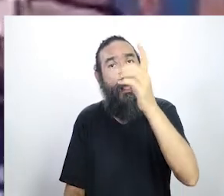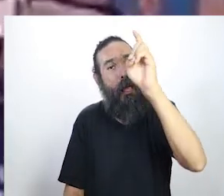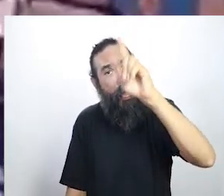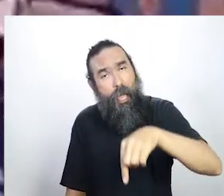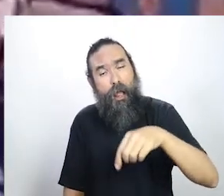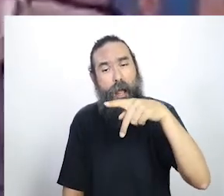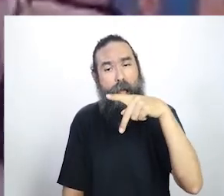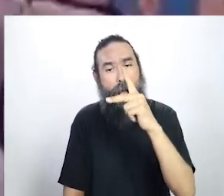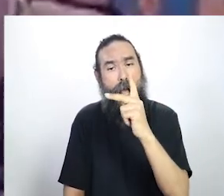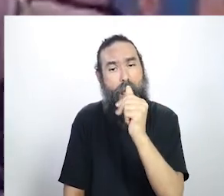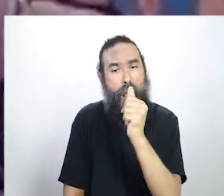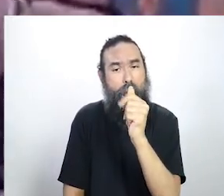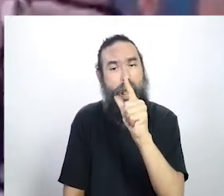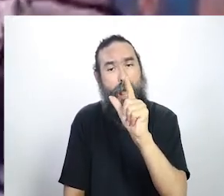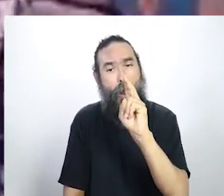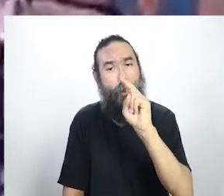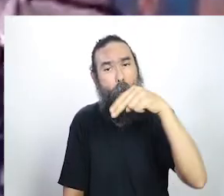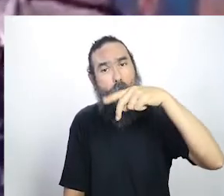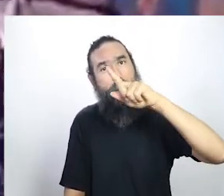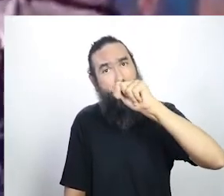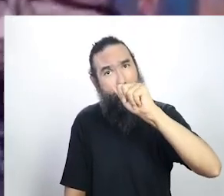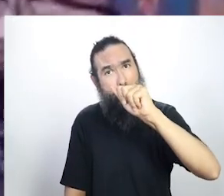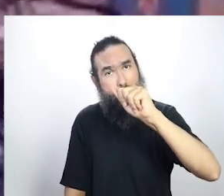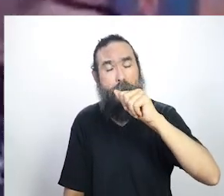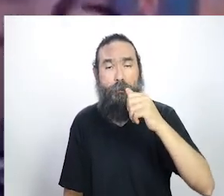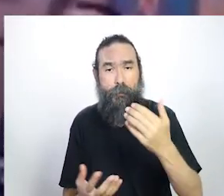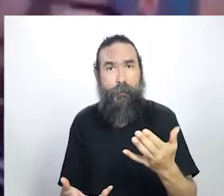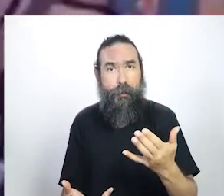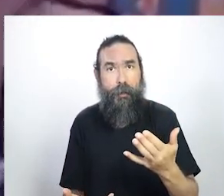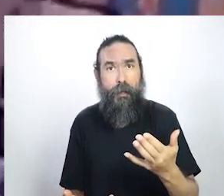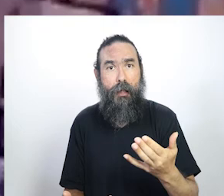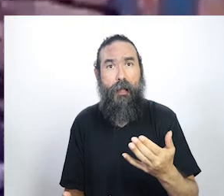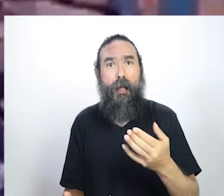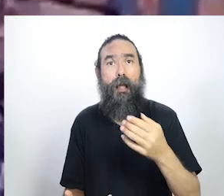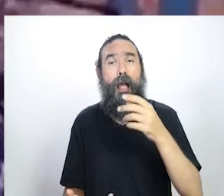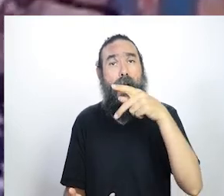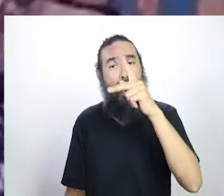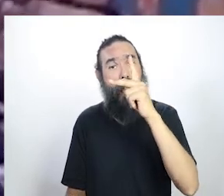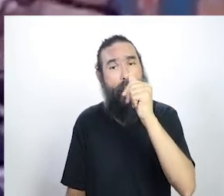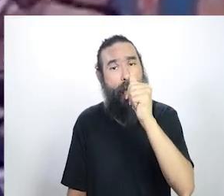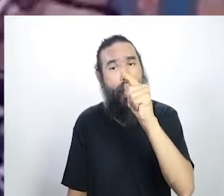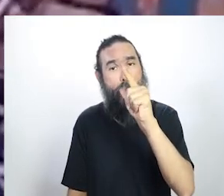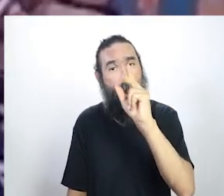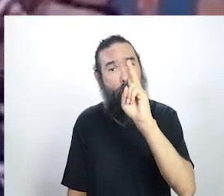povos Kalunga, o povo Kalunga é integrado ao encontro